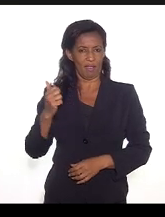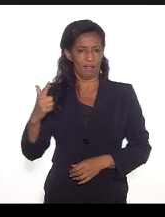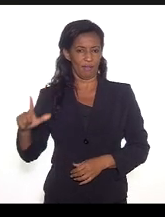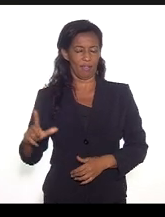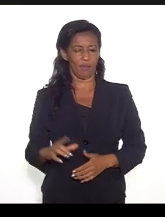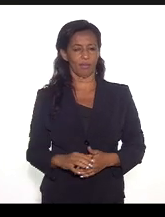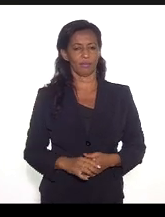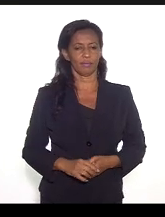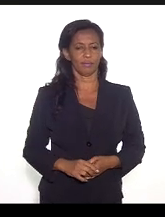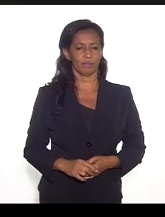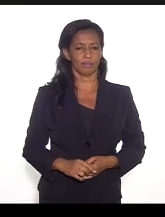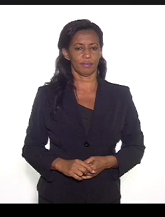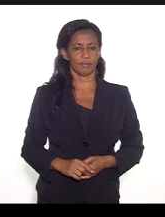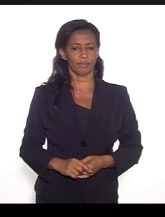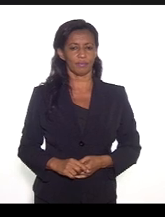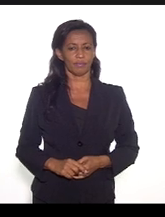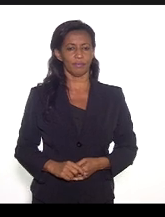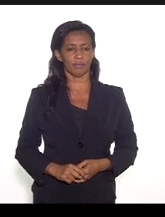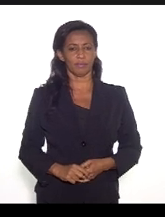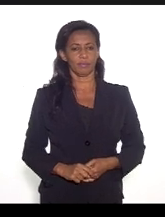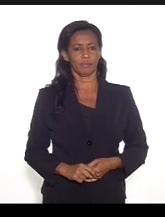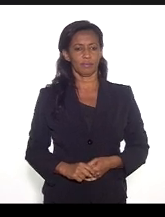questionamento dela.